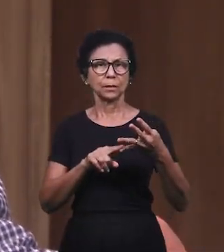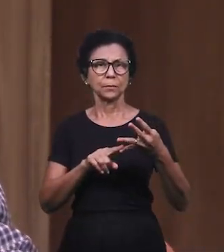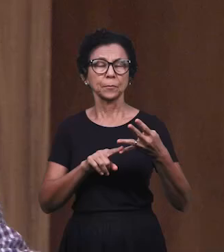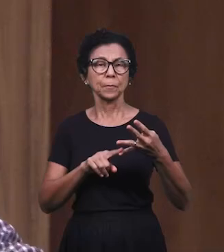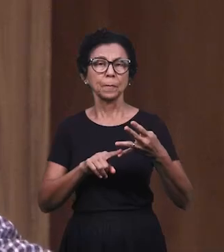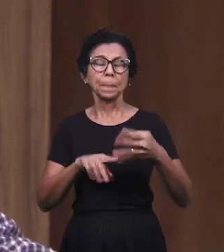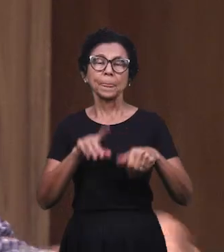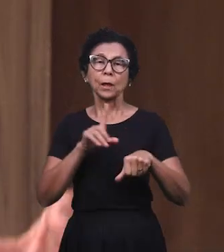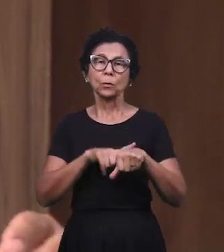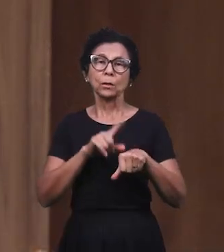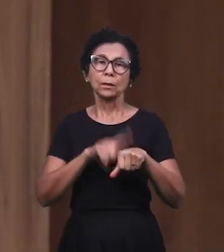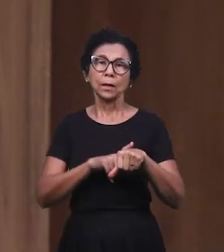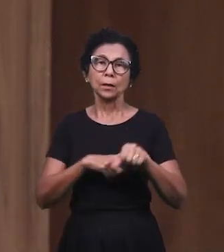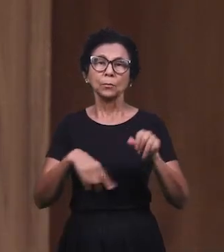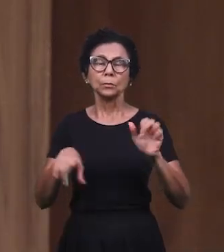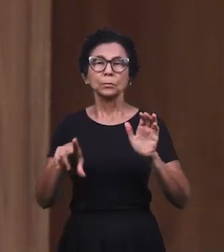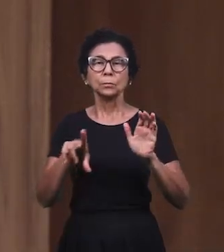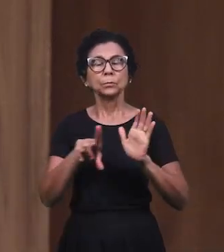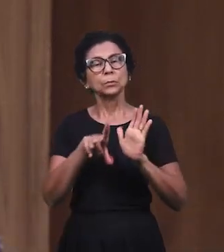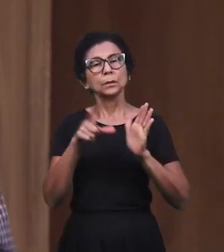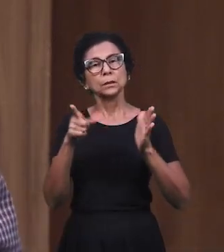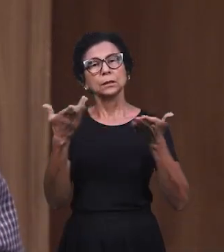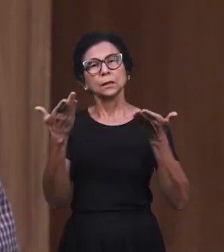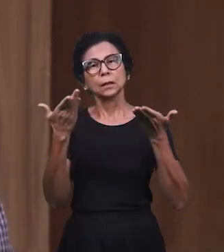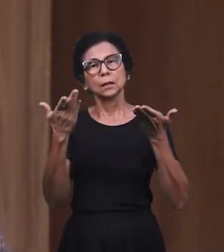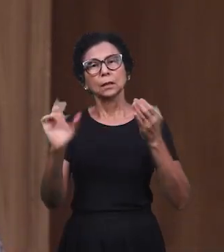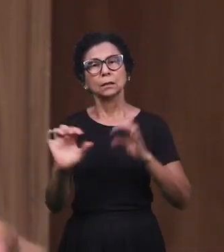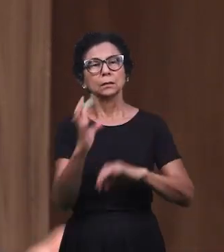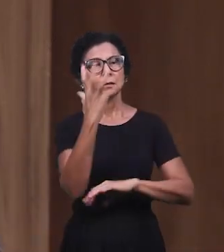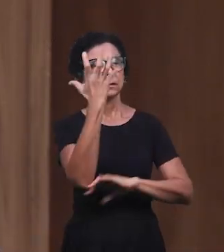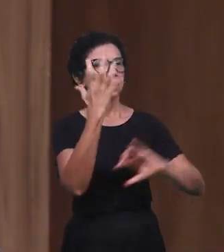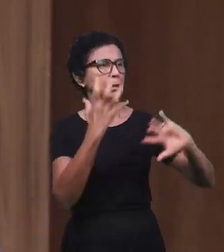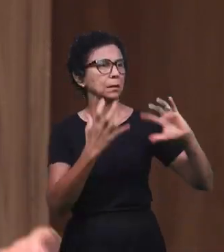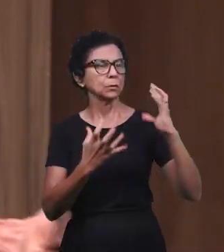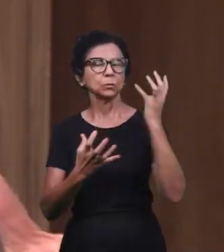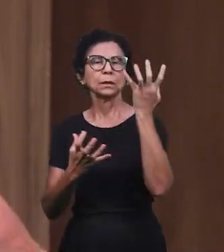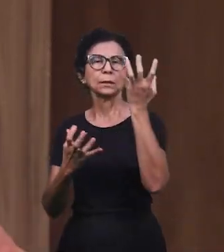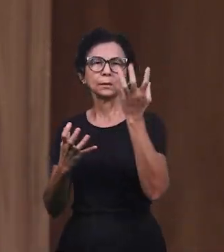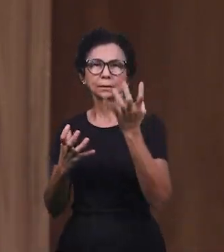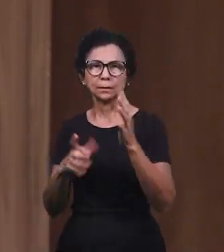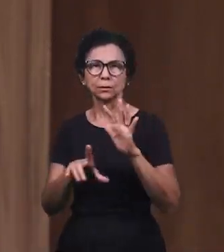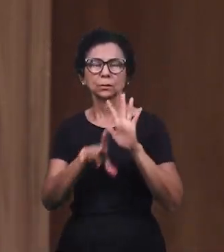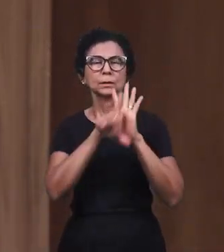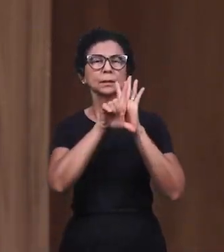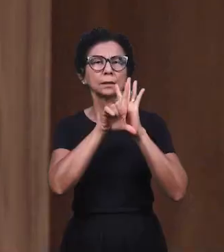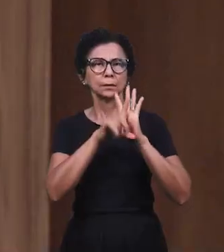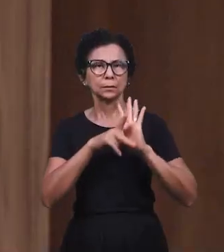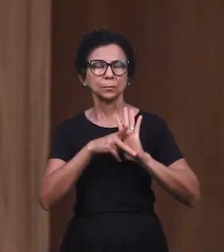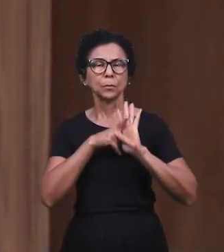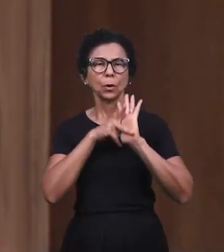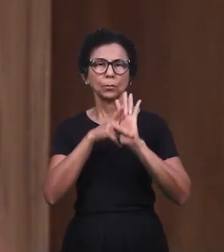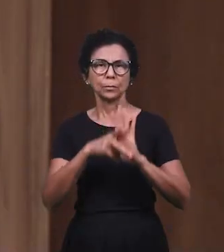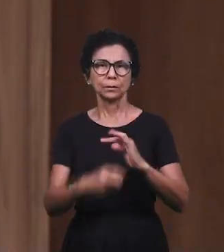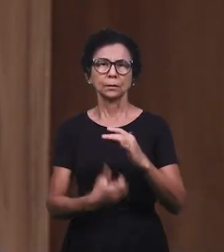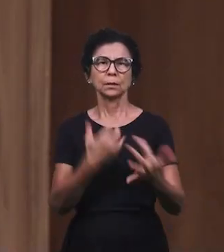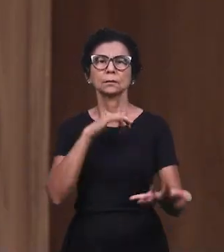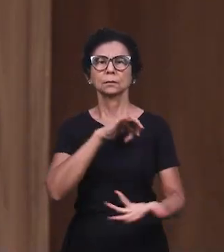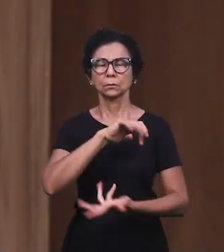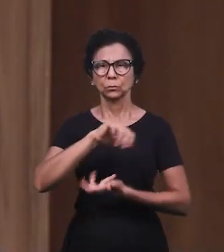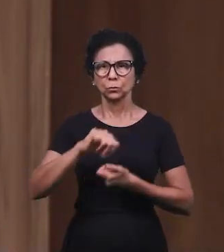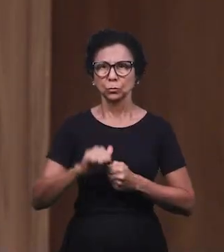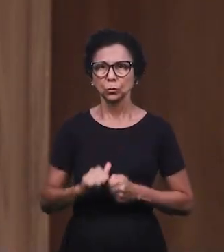naturais. Só que quando o filósofo materialista ele faz esse tipo